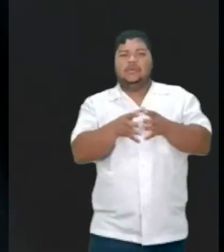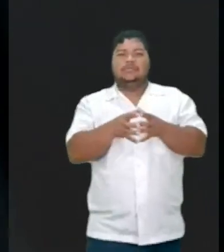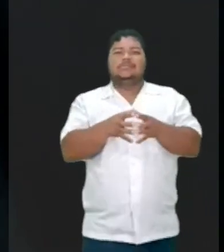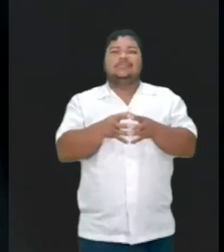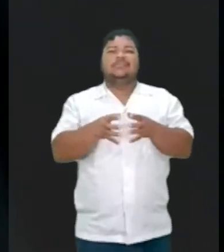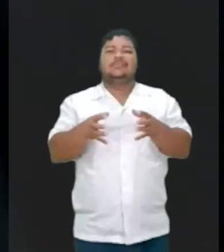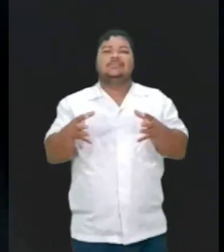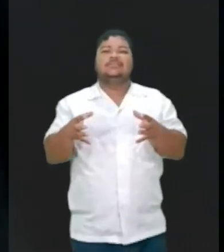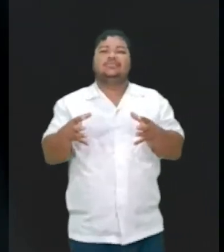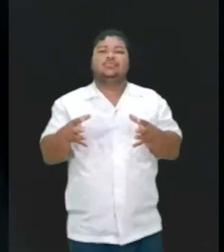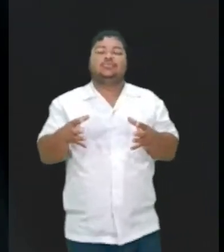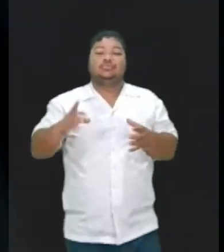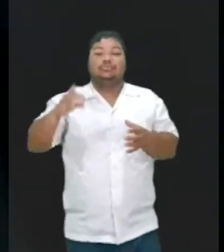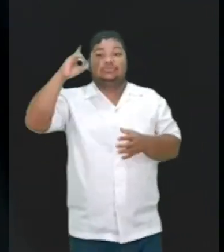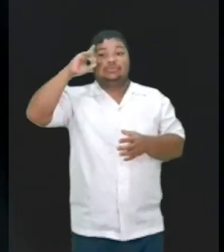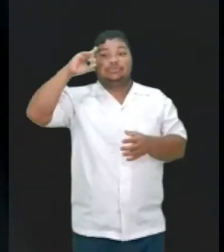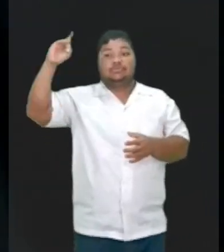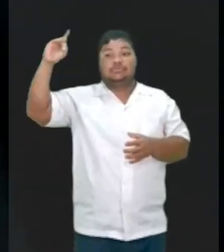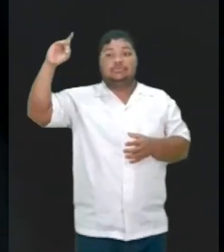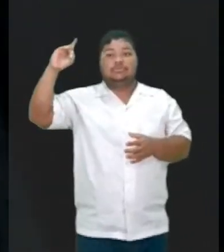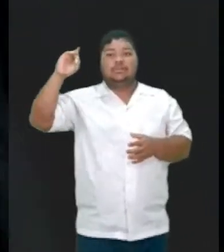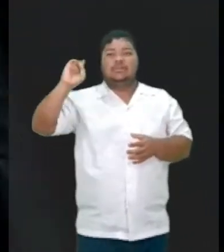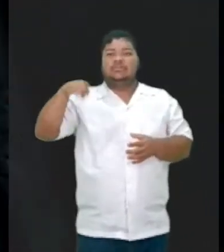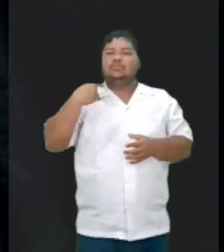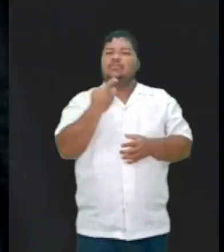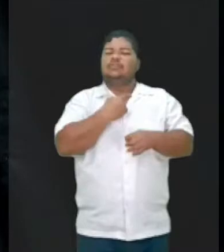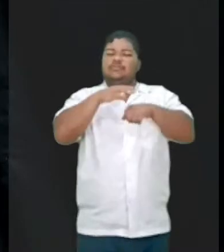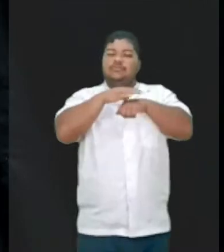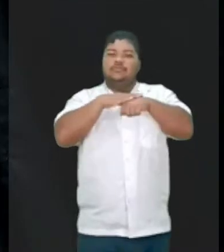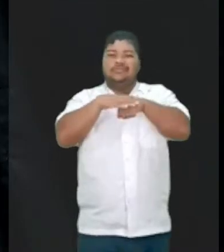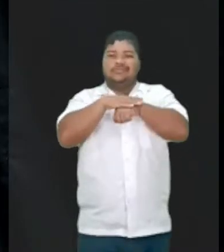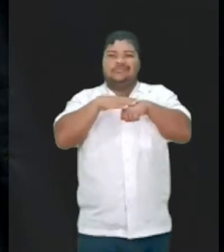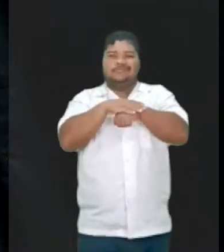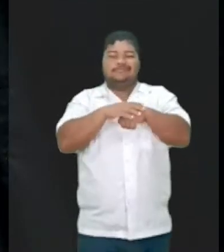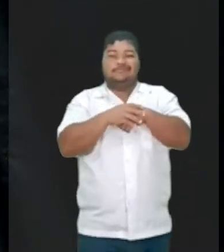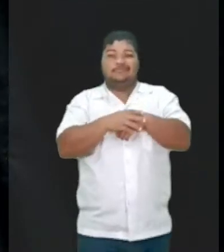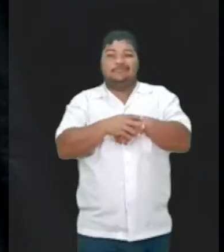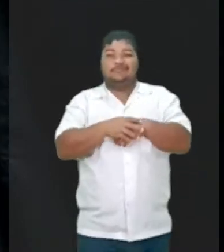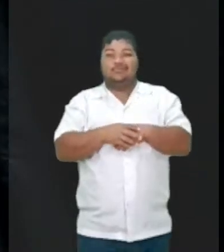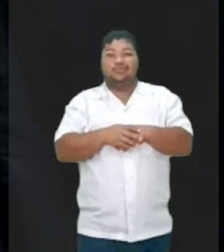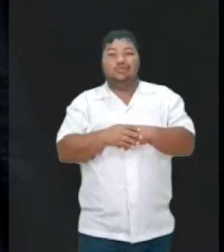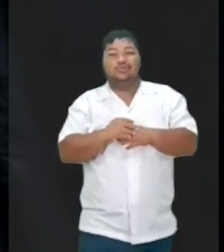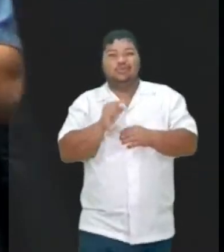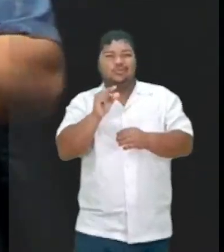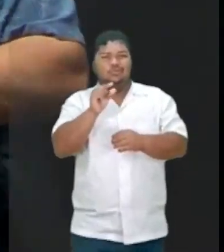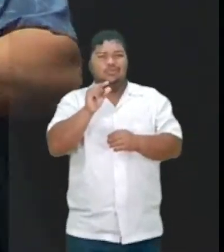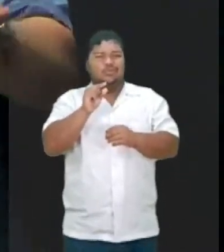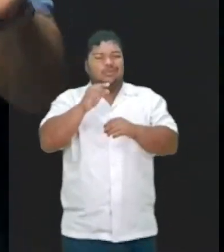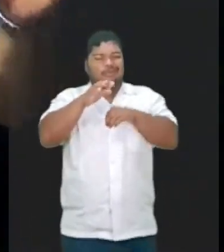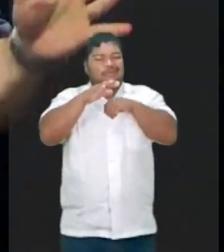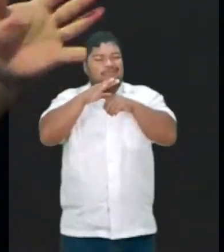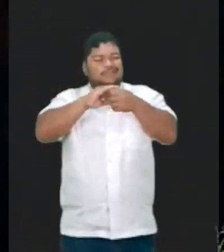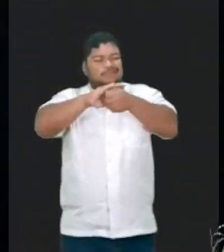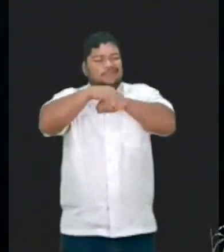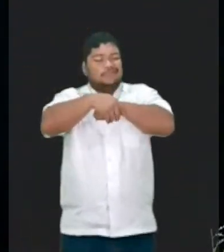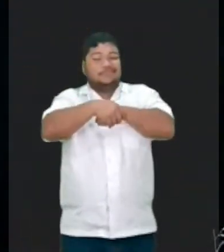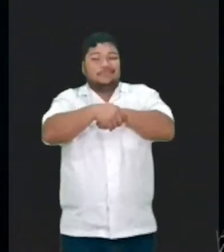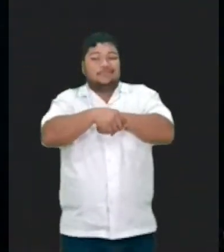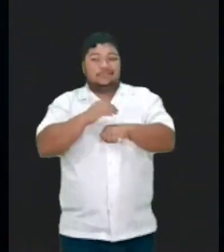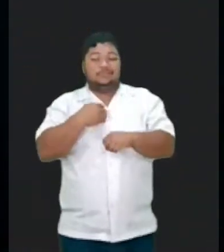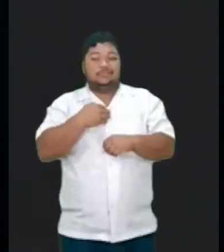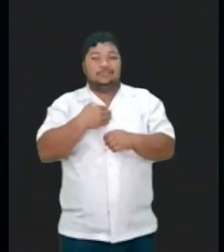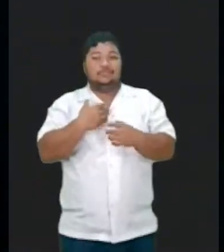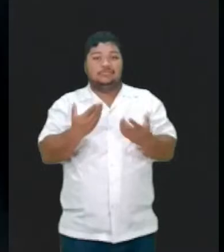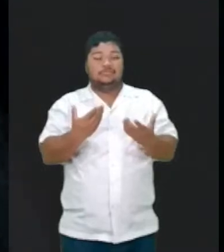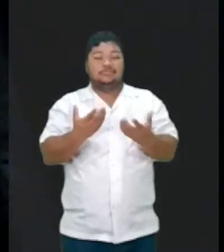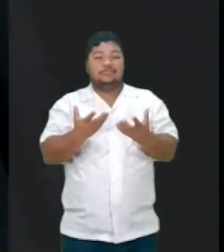Deus, é o que nós vamos conversar um pouco essa noite. E queria começar citando um